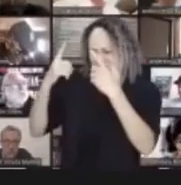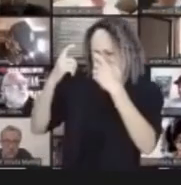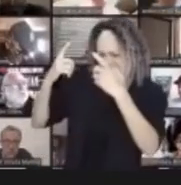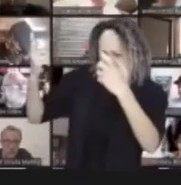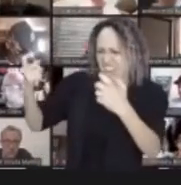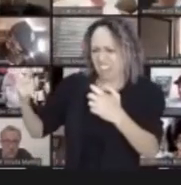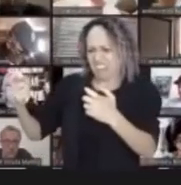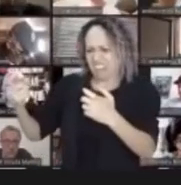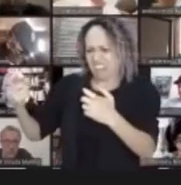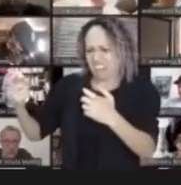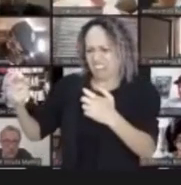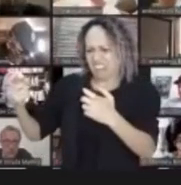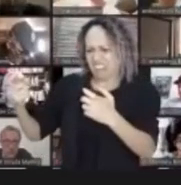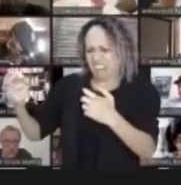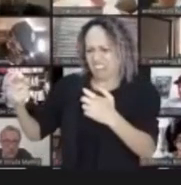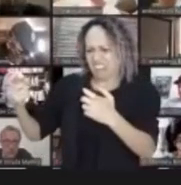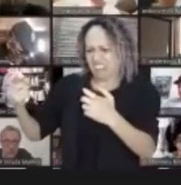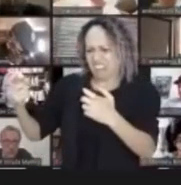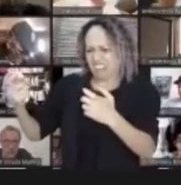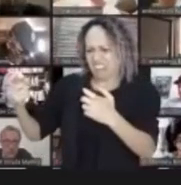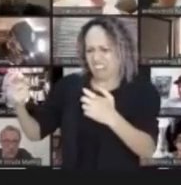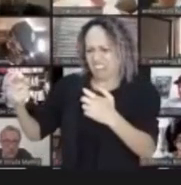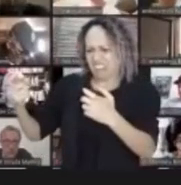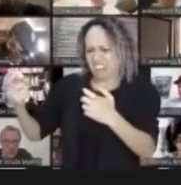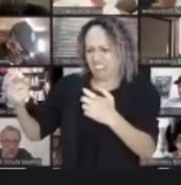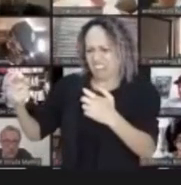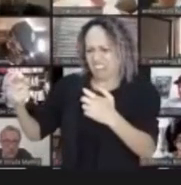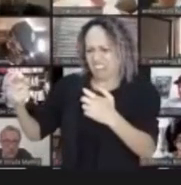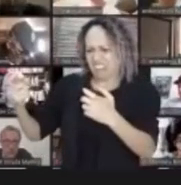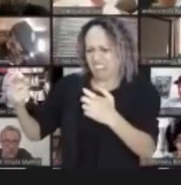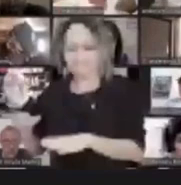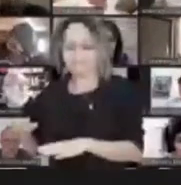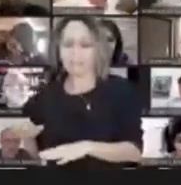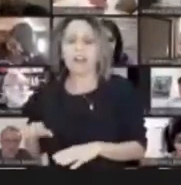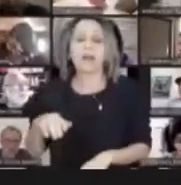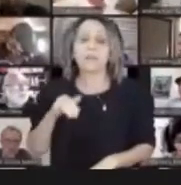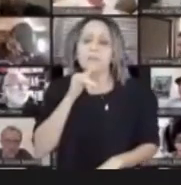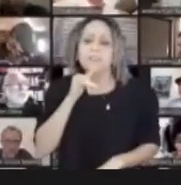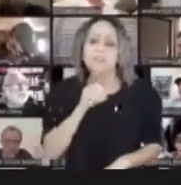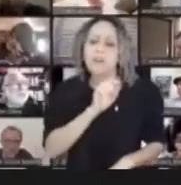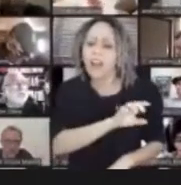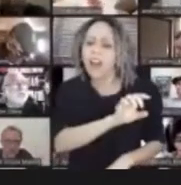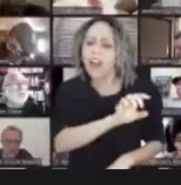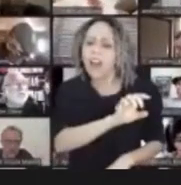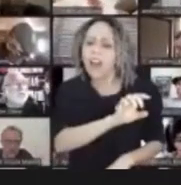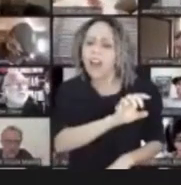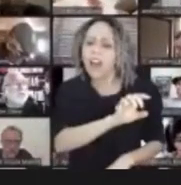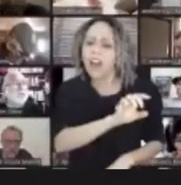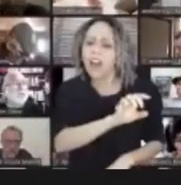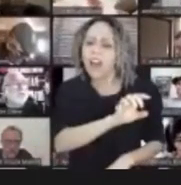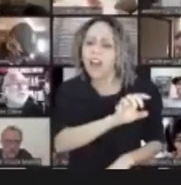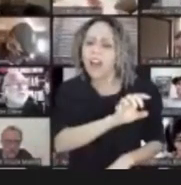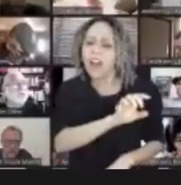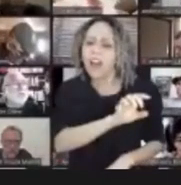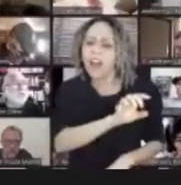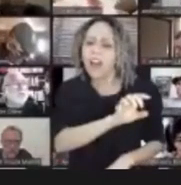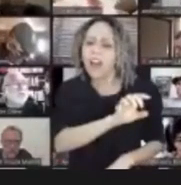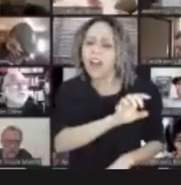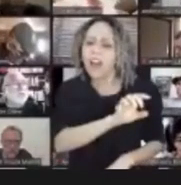Covid. Cada um de nós tem um parente, um amigo, alguém conhecido que foi vítima da Covid com gravidade e com morte.